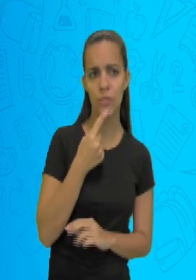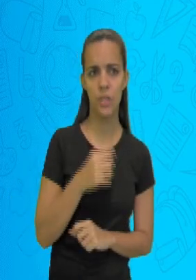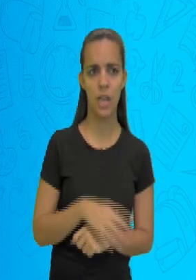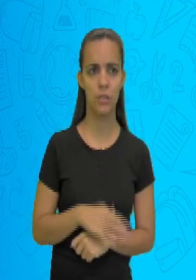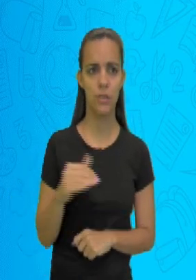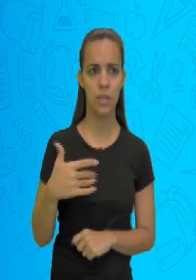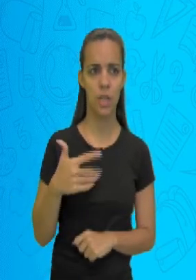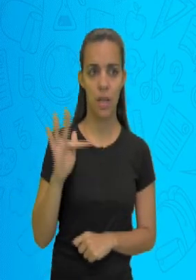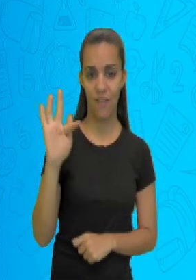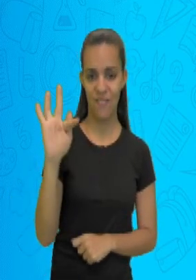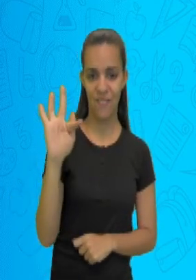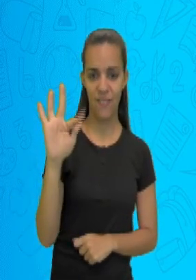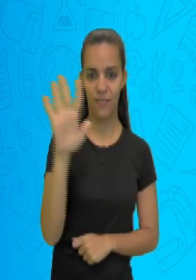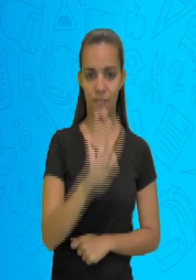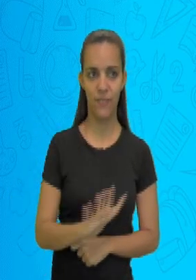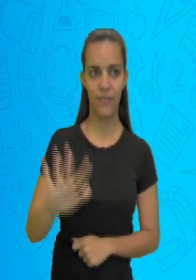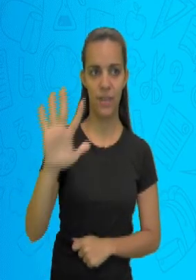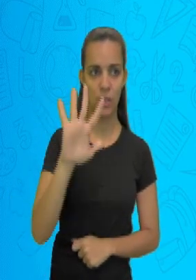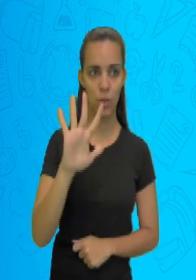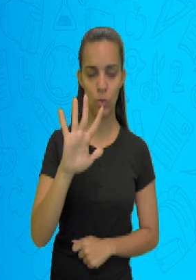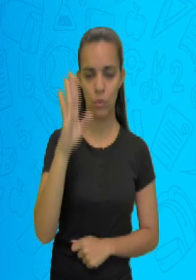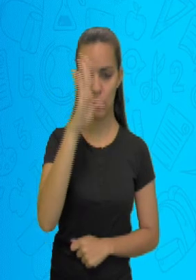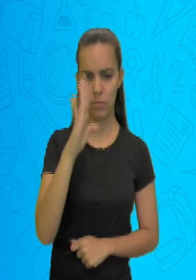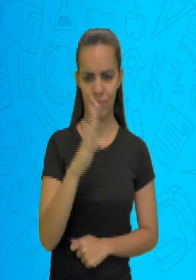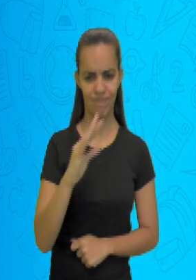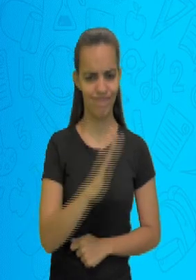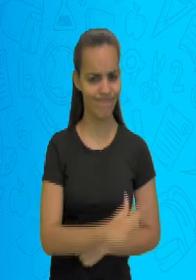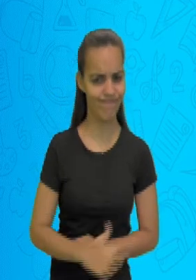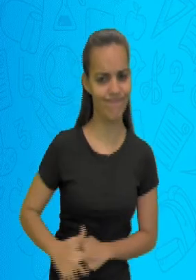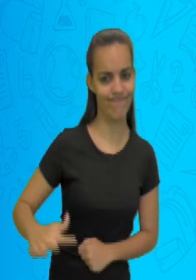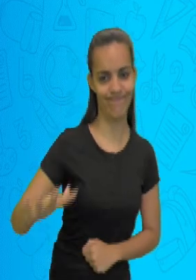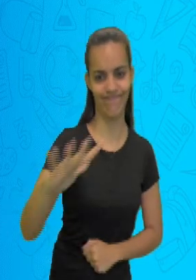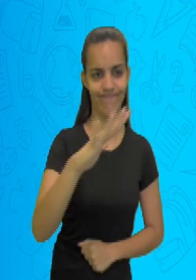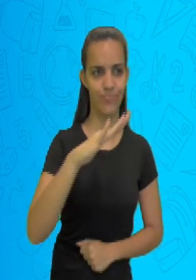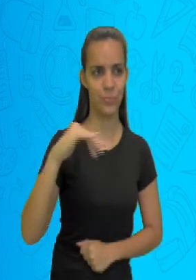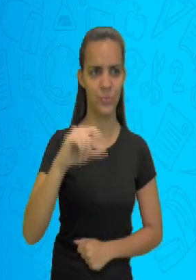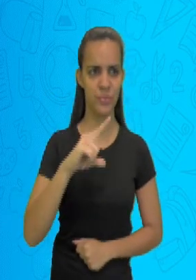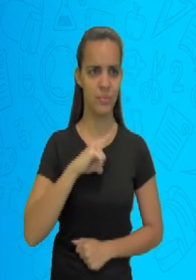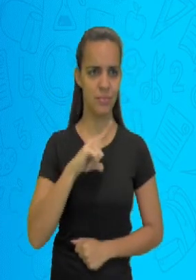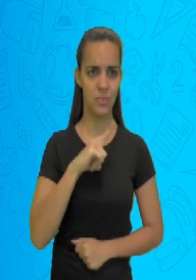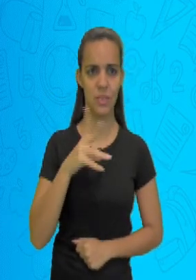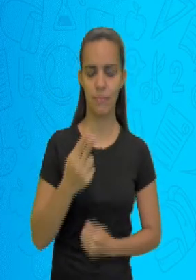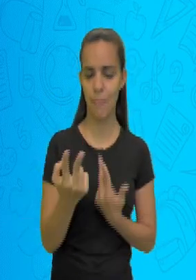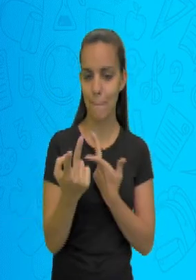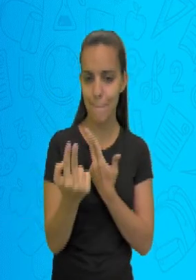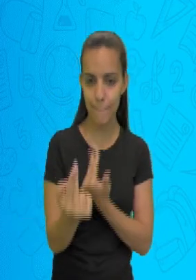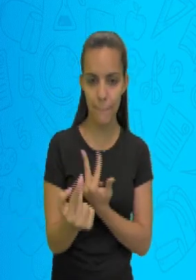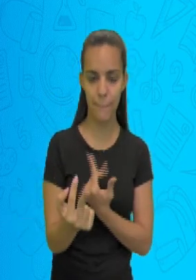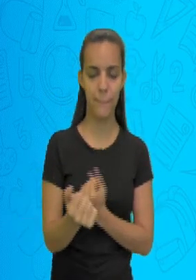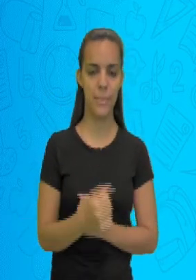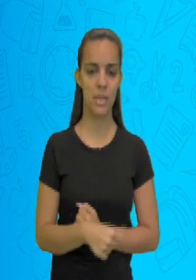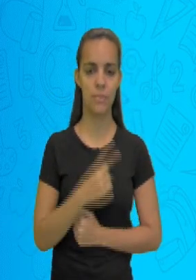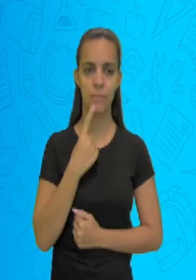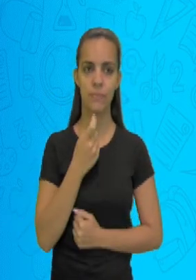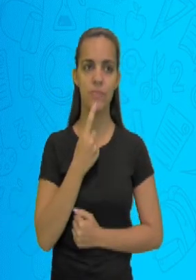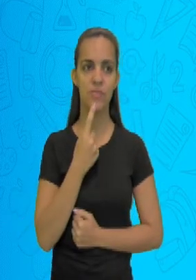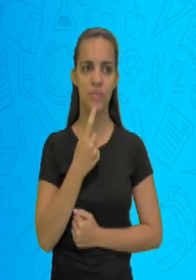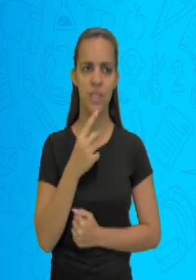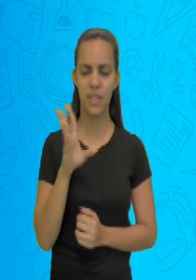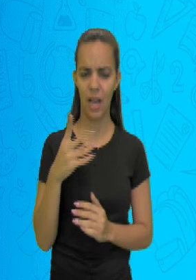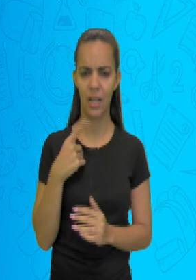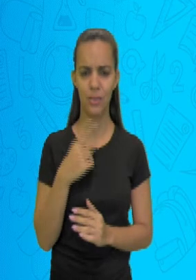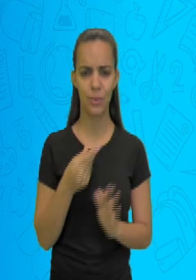níveis? Federal é quando é para todo o Brasil. Todo o Brasil vai ter aquele feriado marcado no